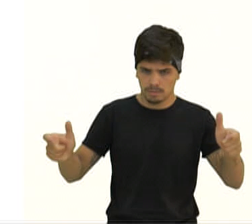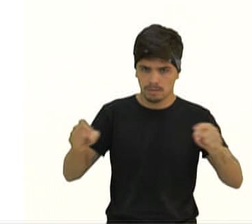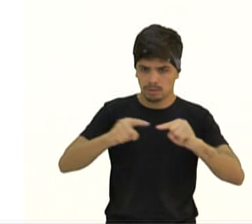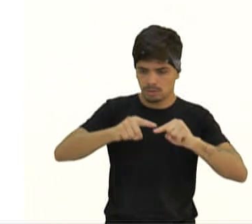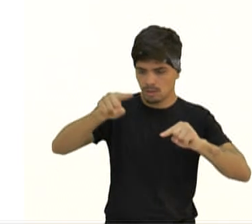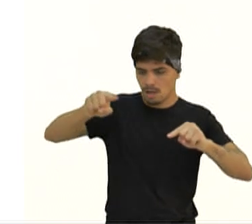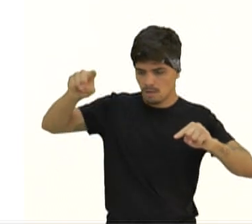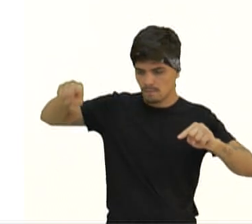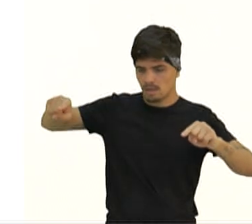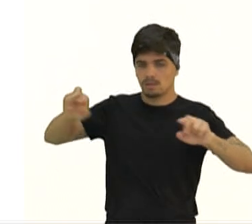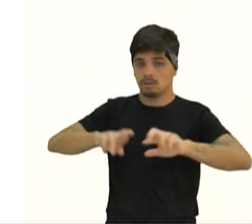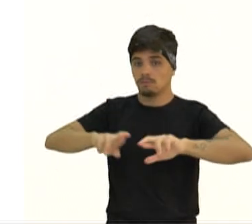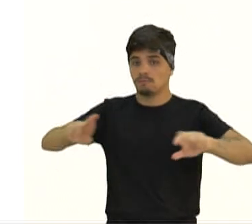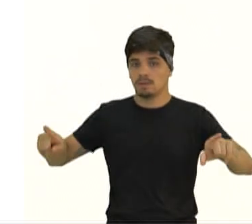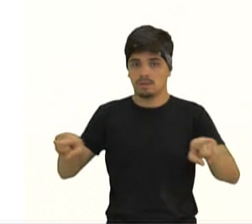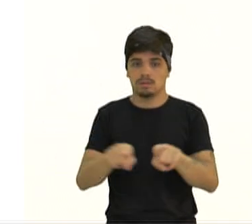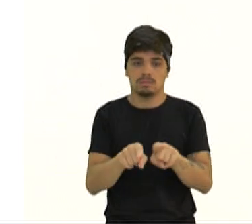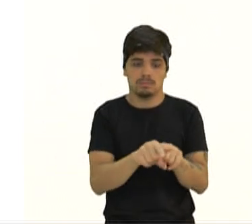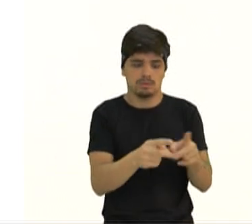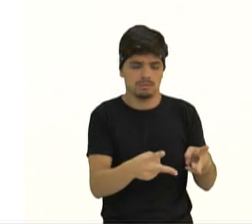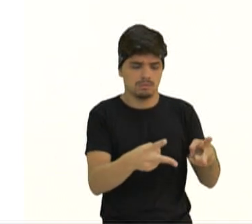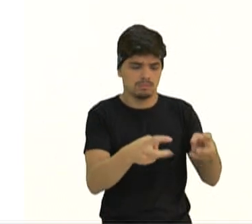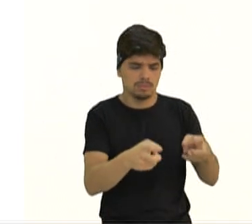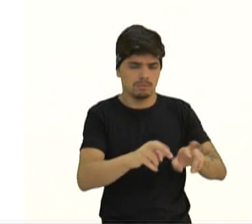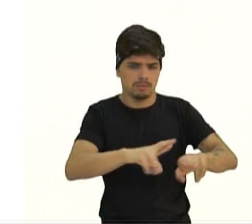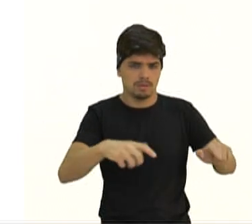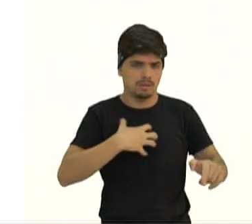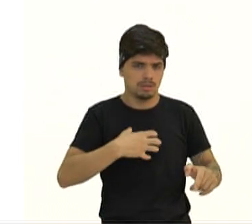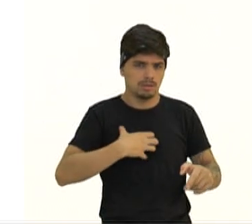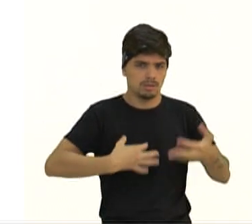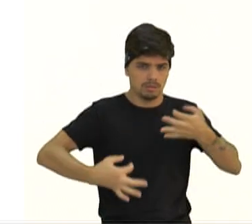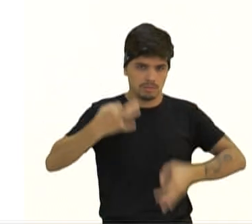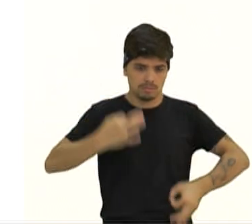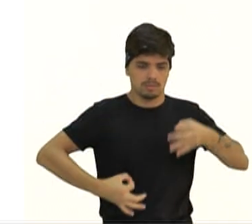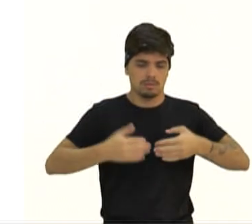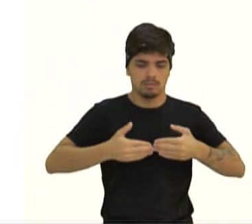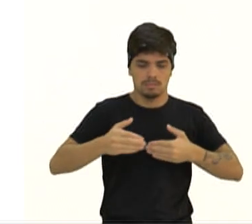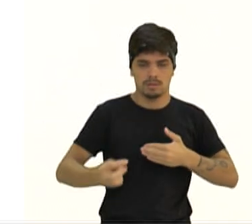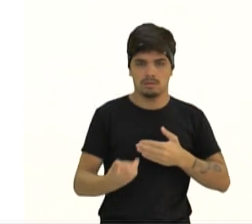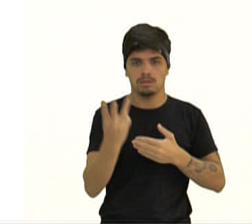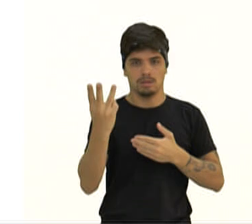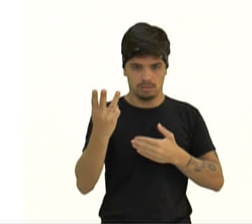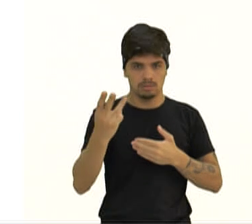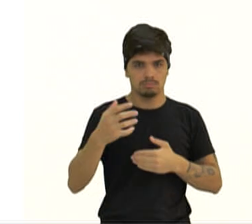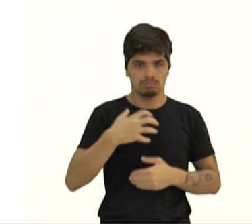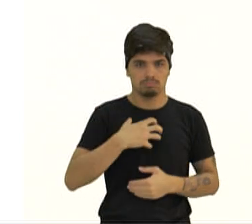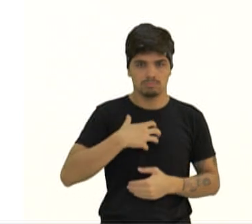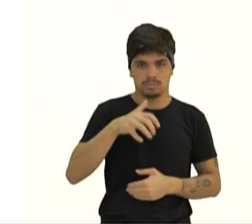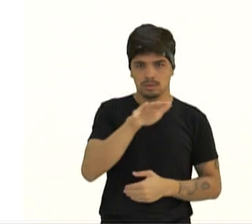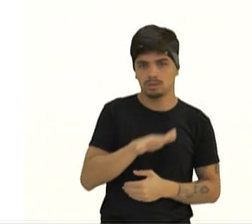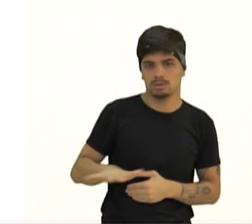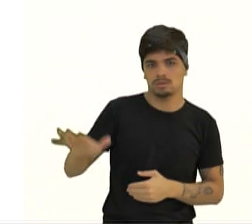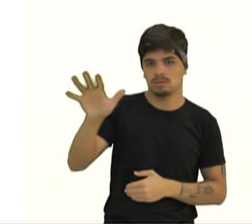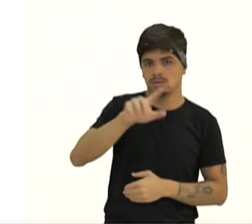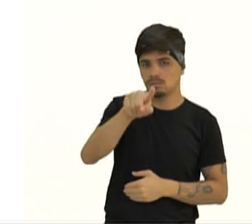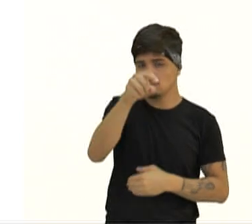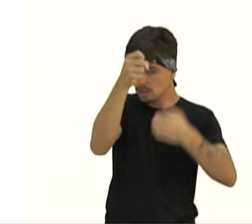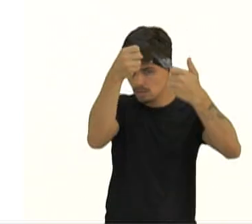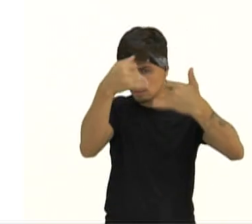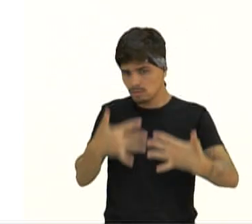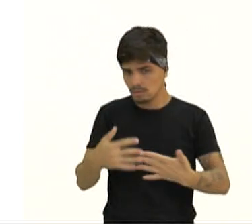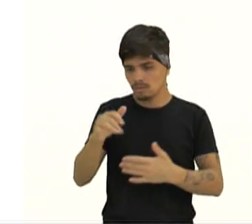Gama de níveis em diferentes aspectos comportamentais a parte e os três sintomas Gerais Explique o significado